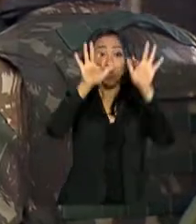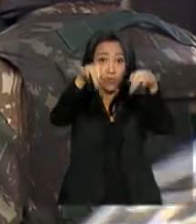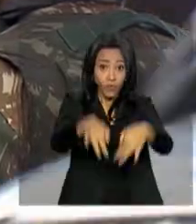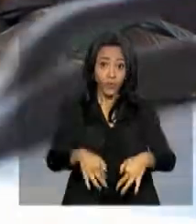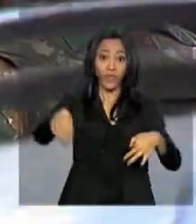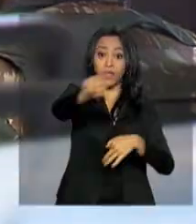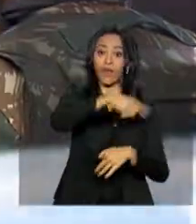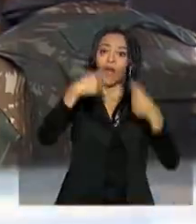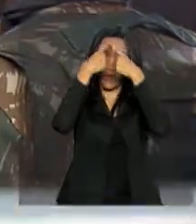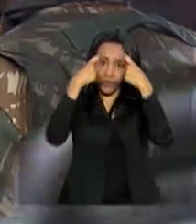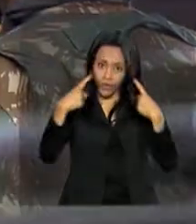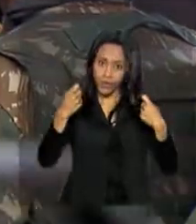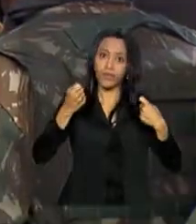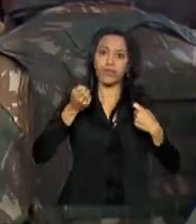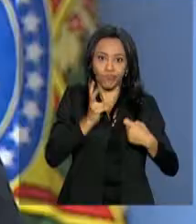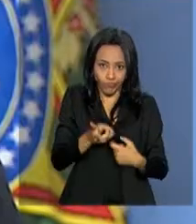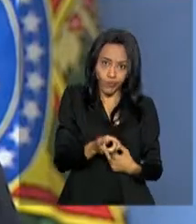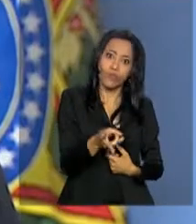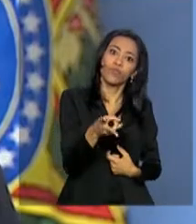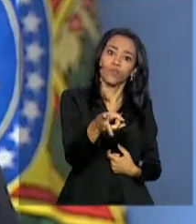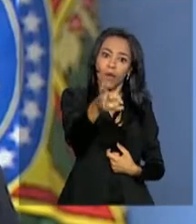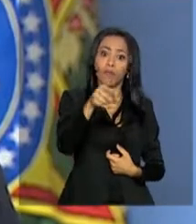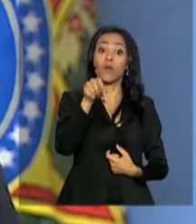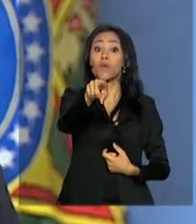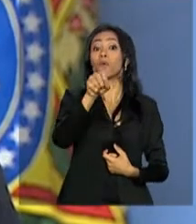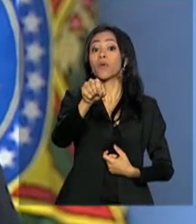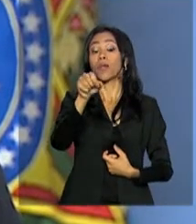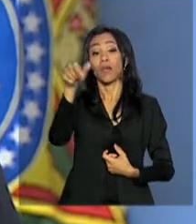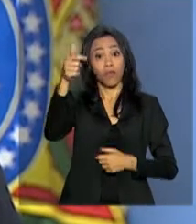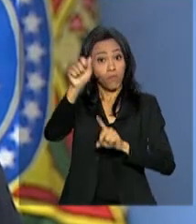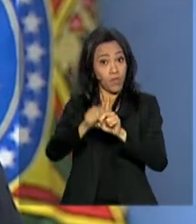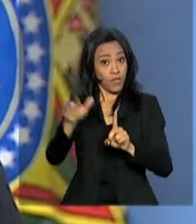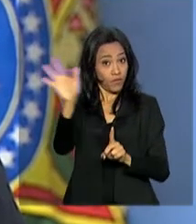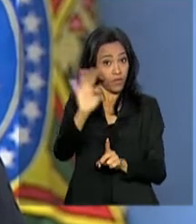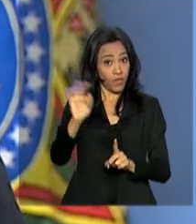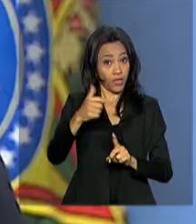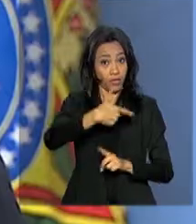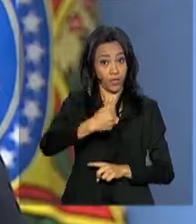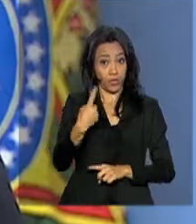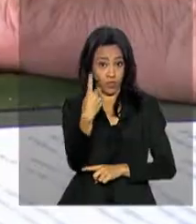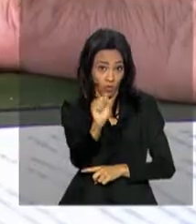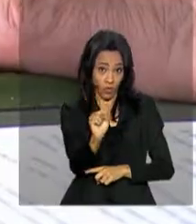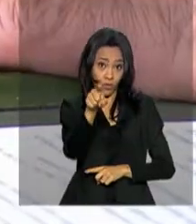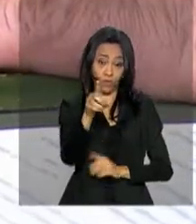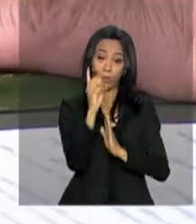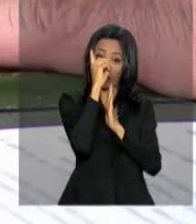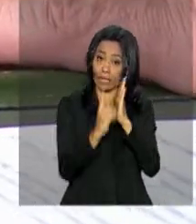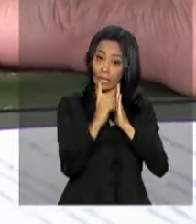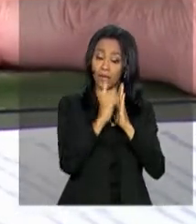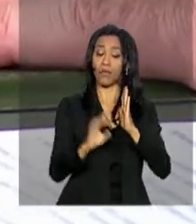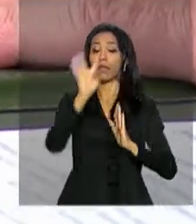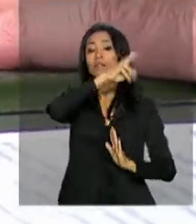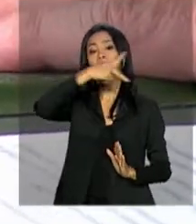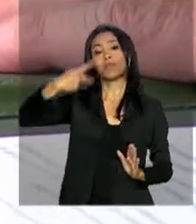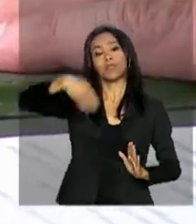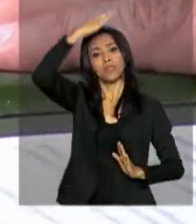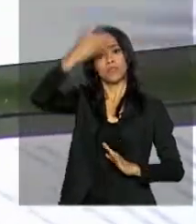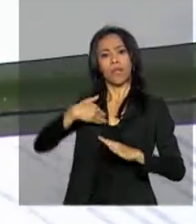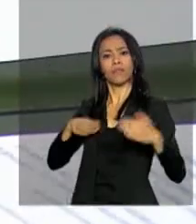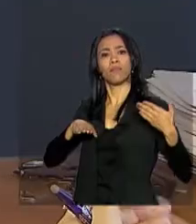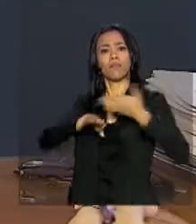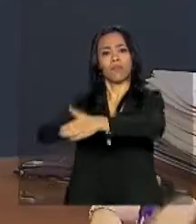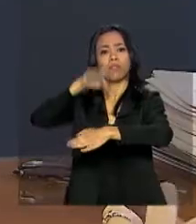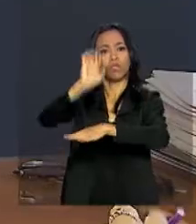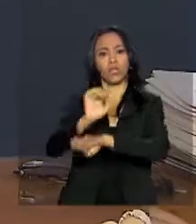violência ainda se intensificava, o que levou, em fevereiro de 2018, ao decreto presidencial de intervenção